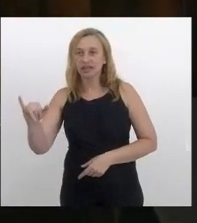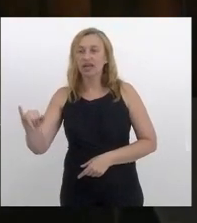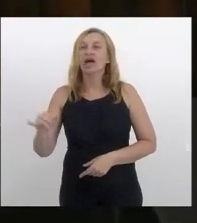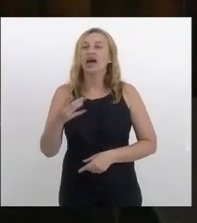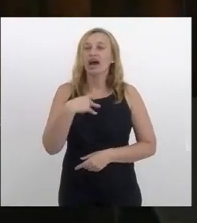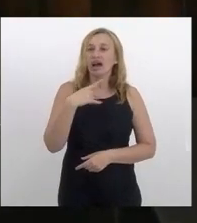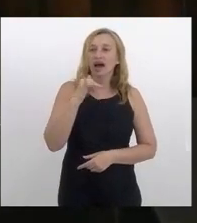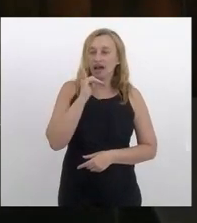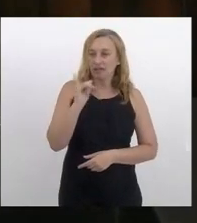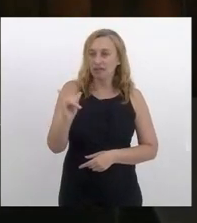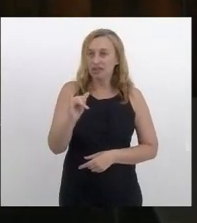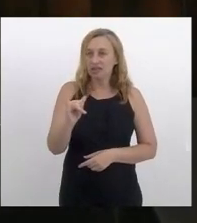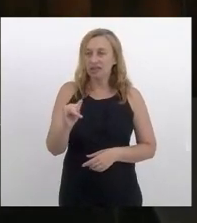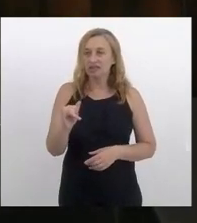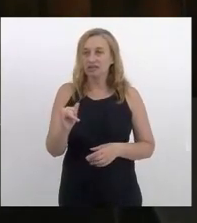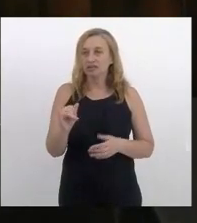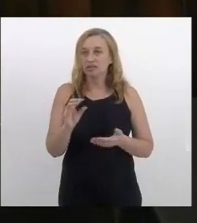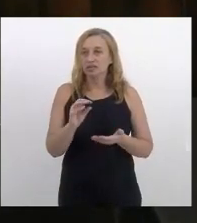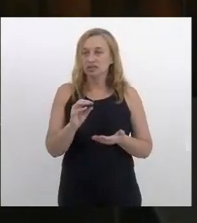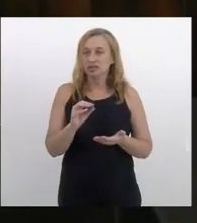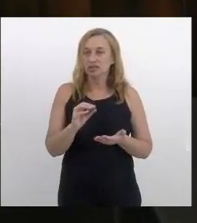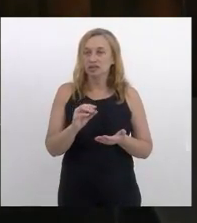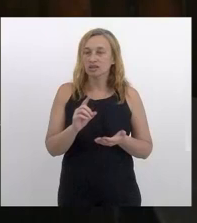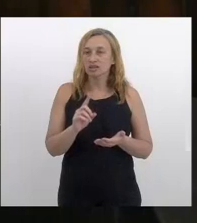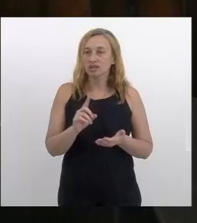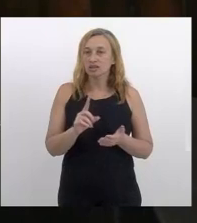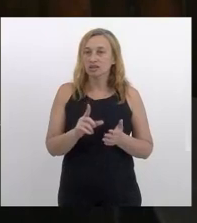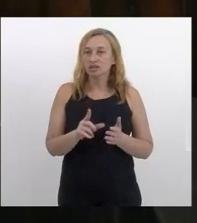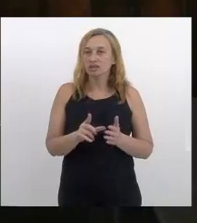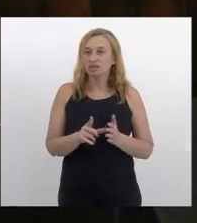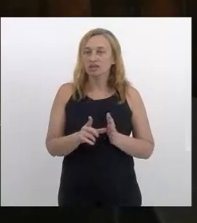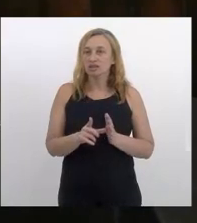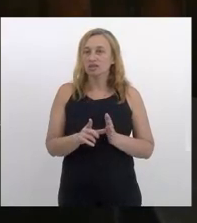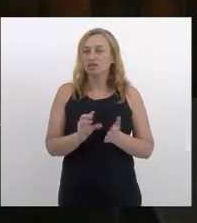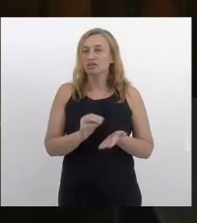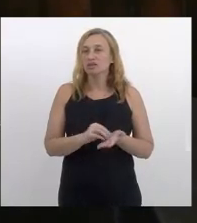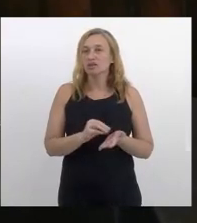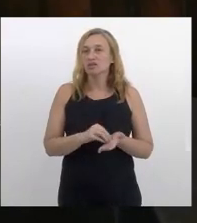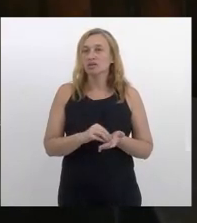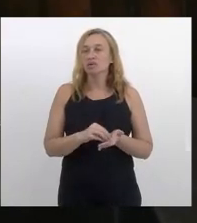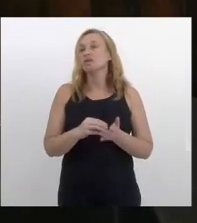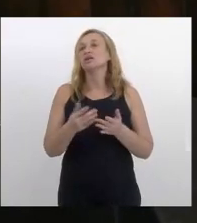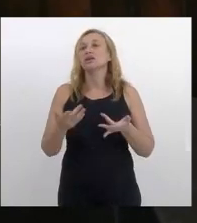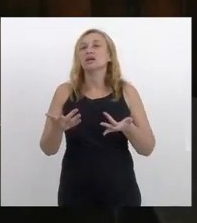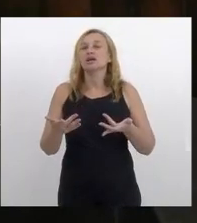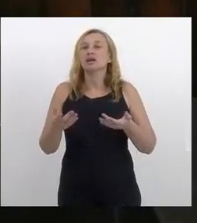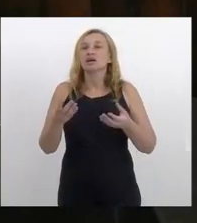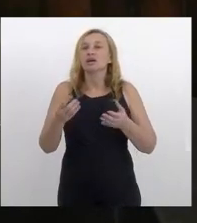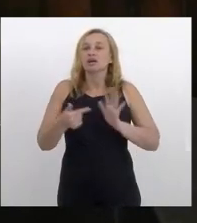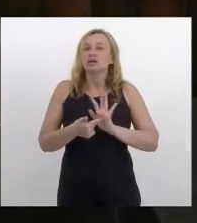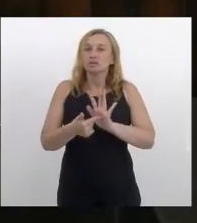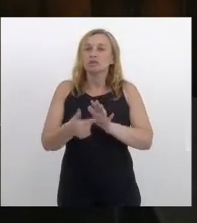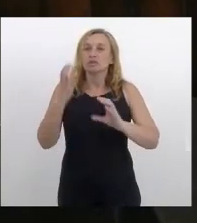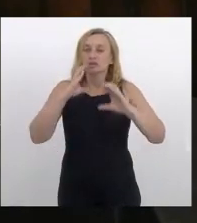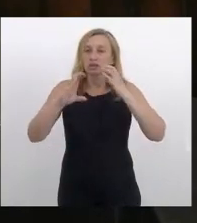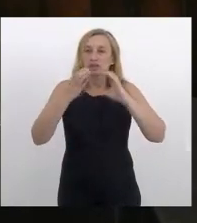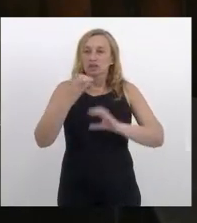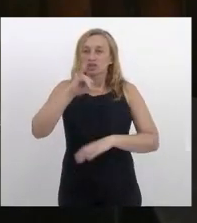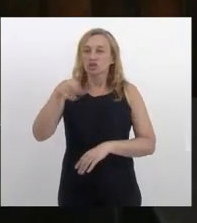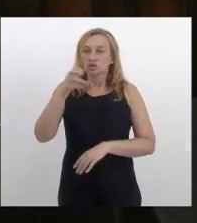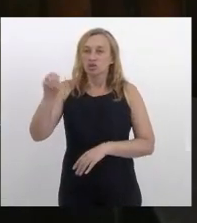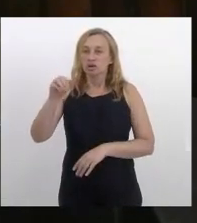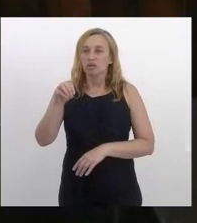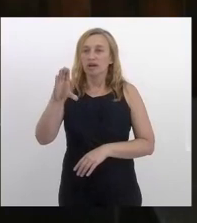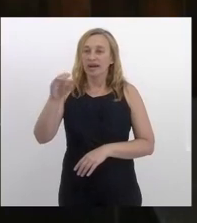Avisando a quem não estava presente que, na mostra musical que nós realizamos no Teatro João Caetano, que foi uma sugestão do